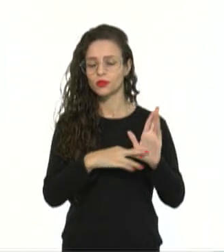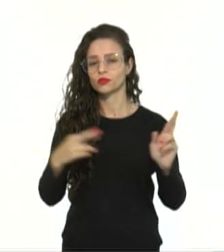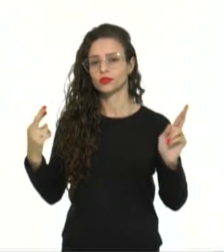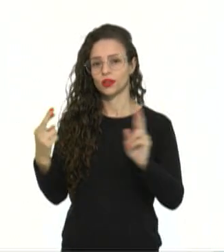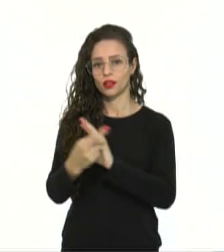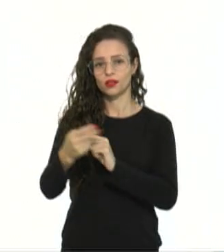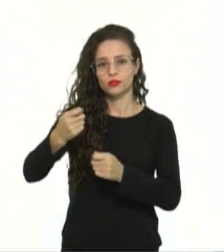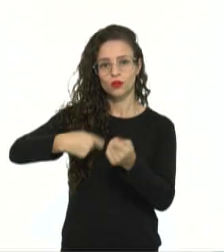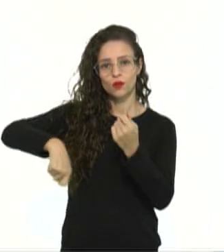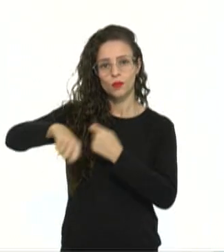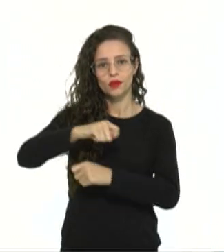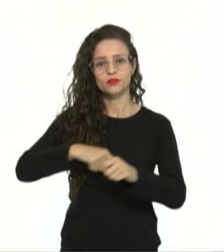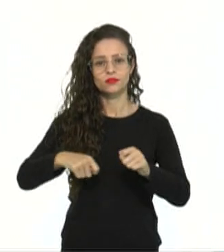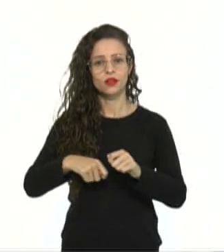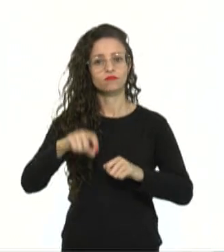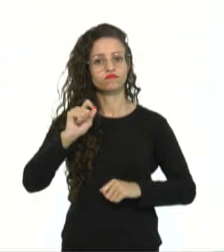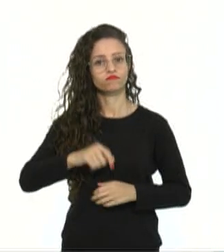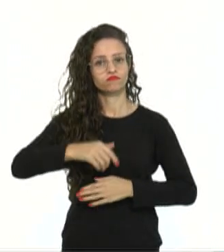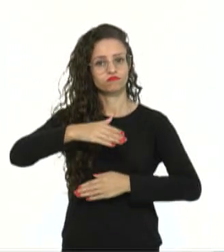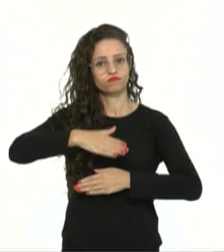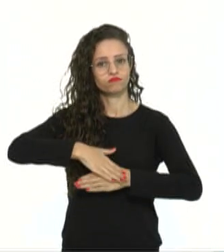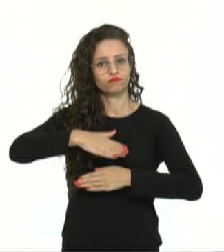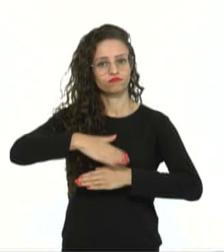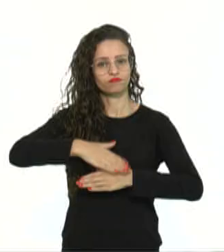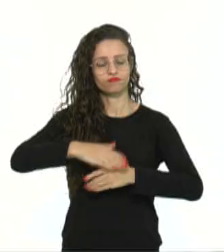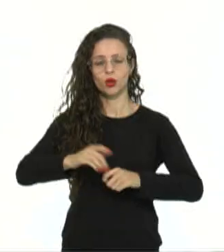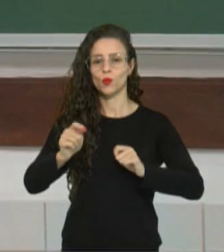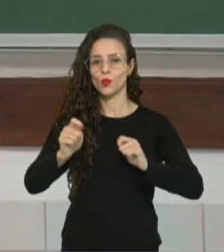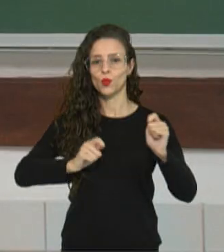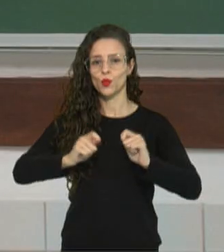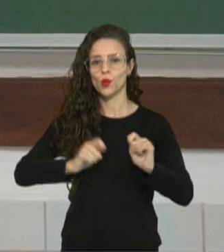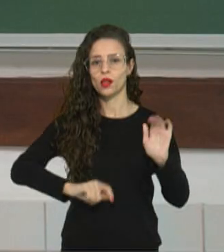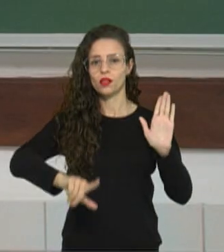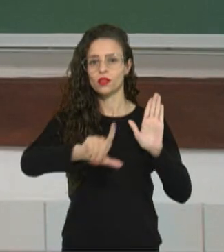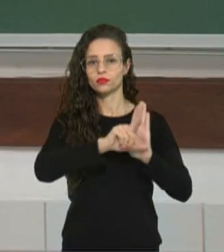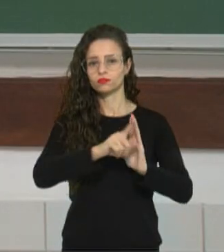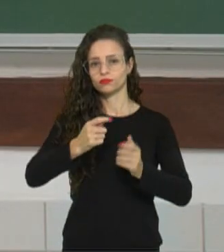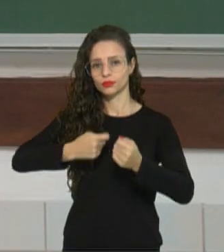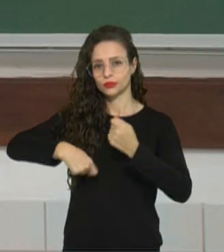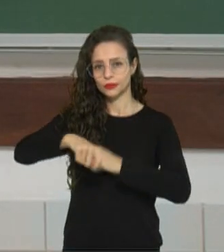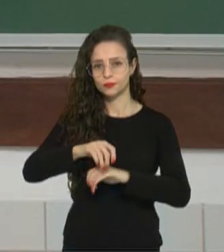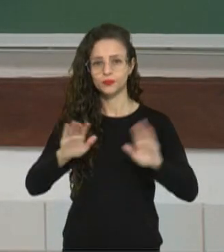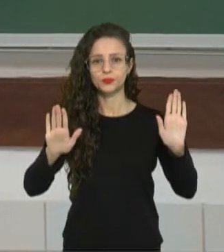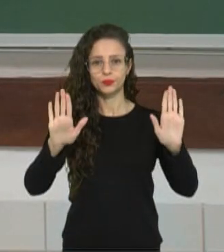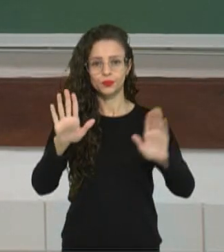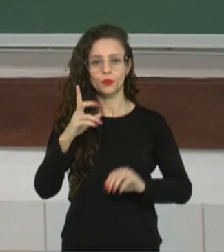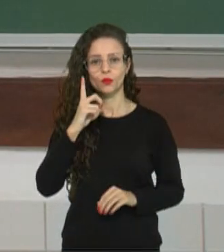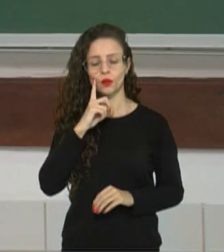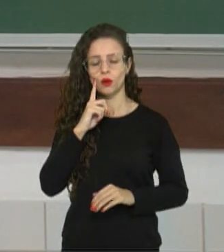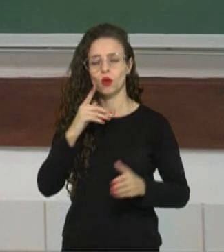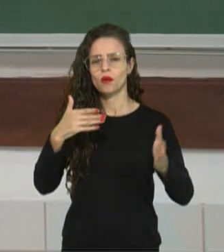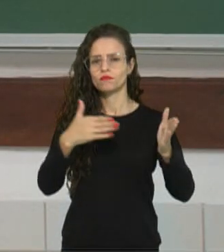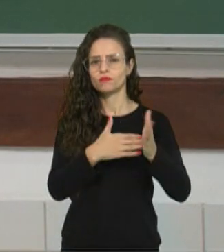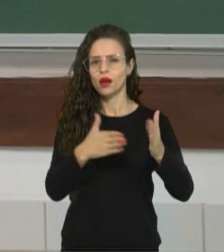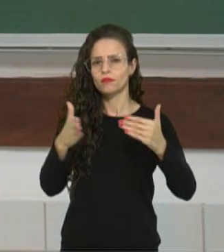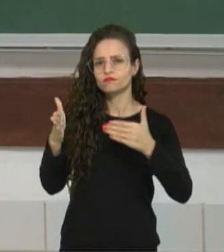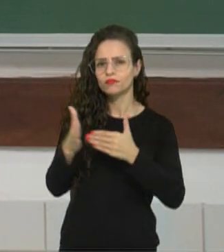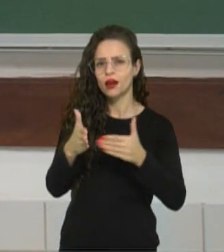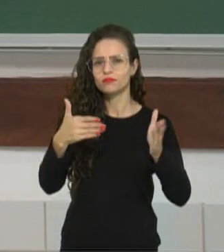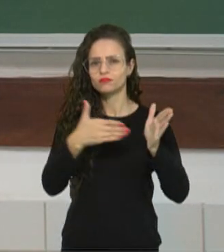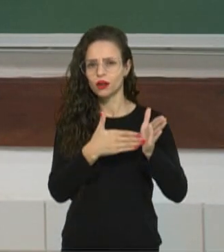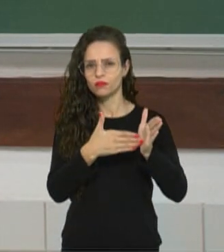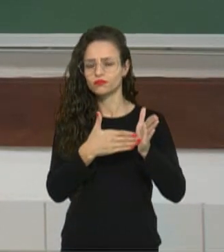comerciais autorreguladas pelas leis de mercado. O que é que isso quer dizer? Então, olha só, as fronteiras dos